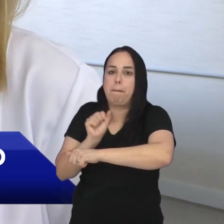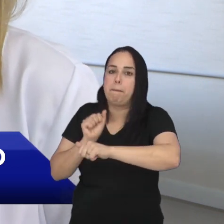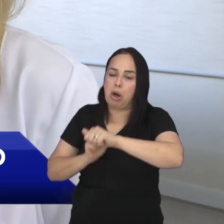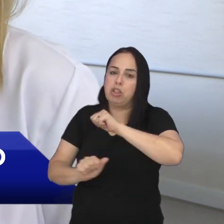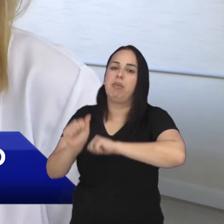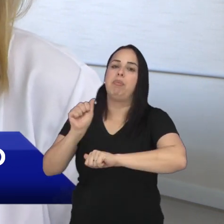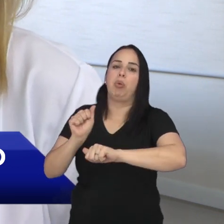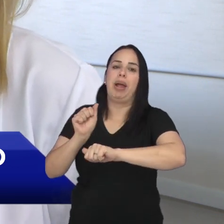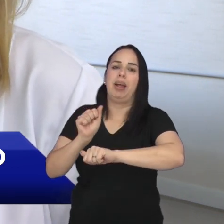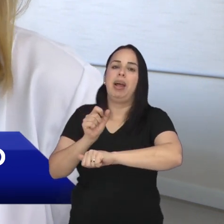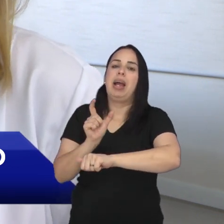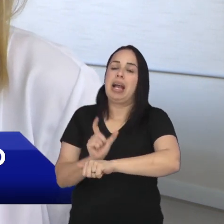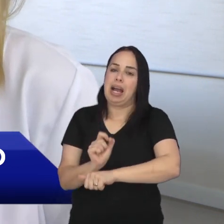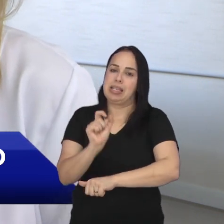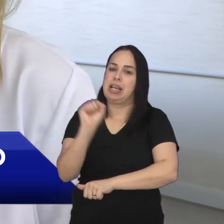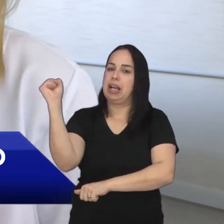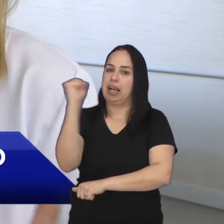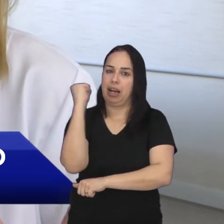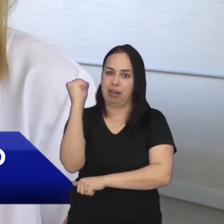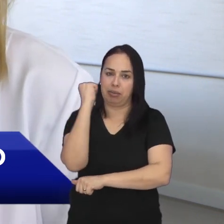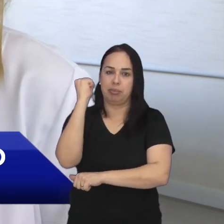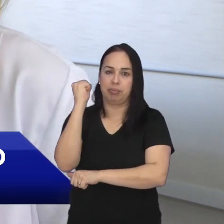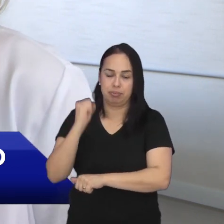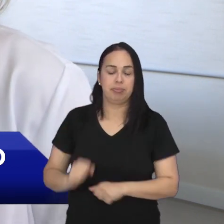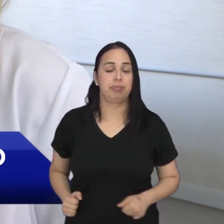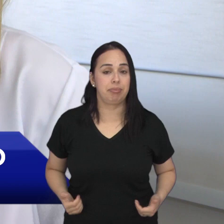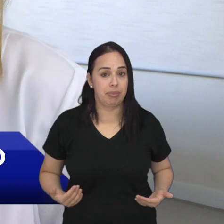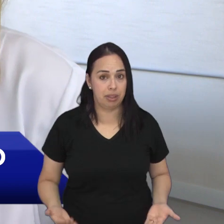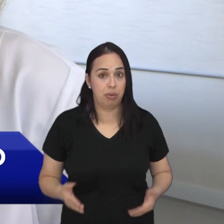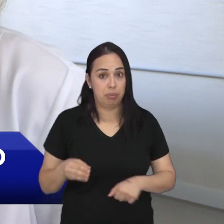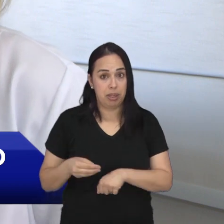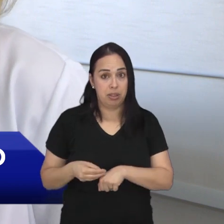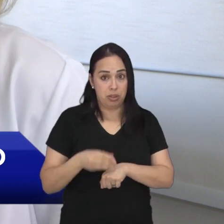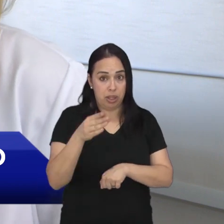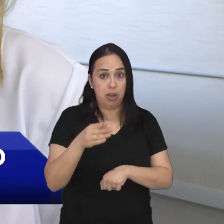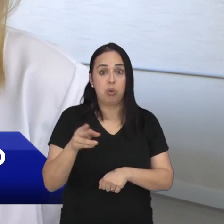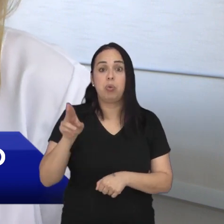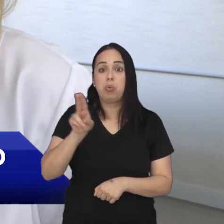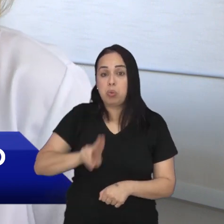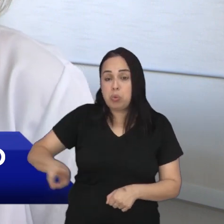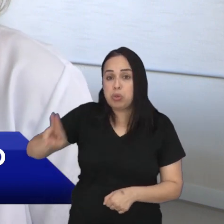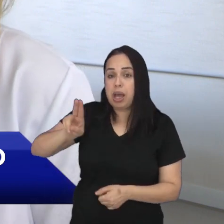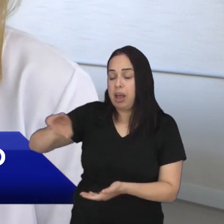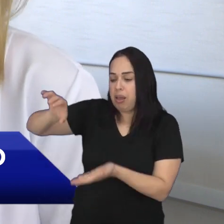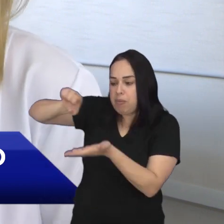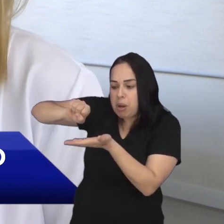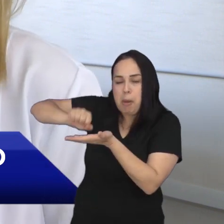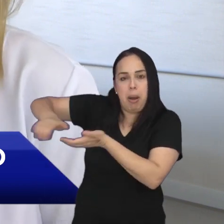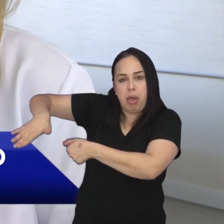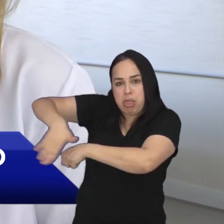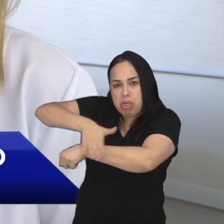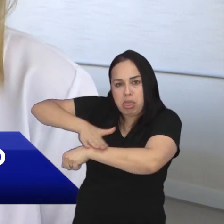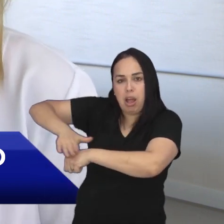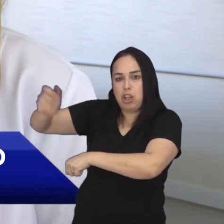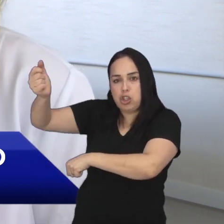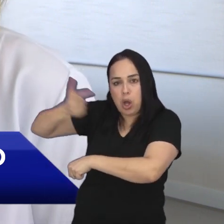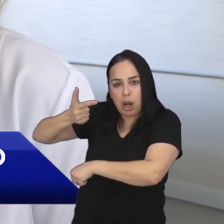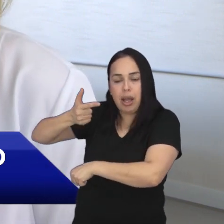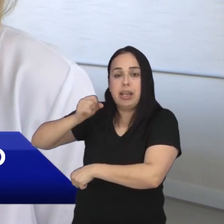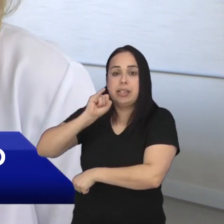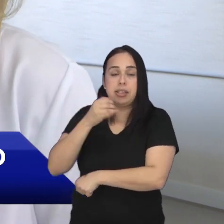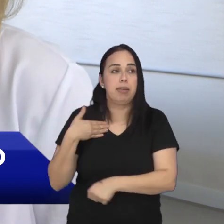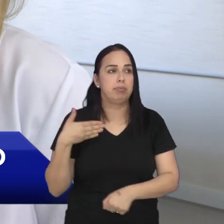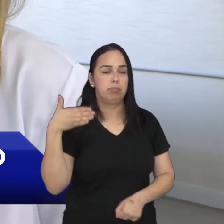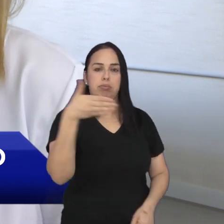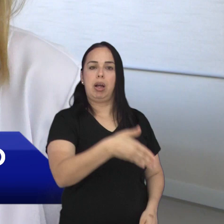alta chance de virar um melanoma, que é o câncer mais grave no futuro. Então, segue as dicas. Usar protetor solar